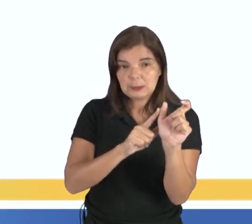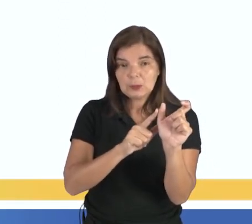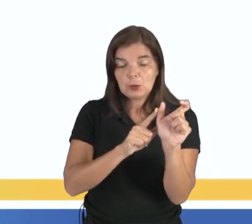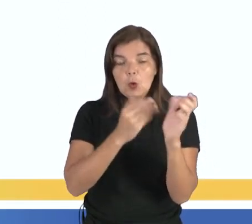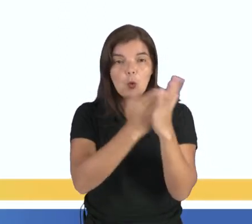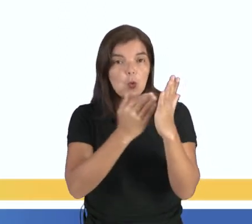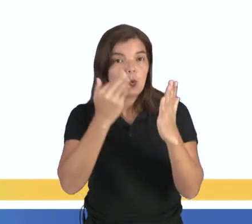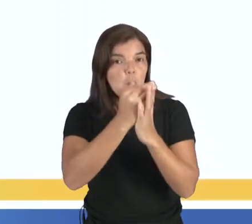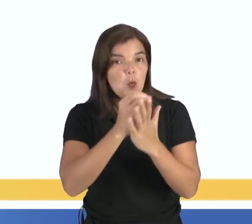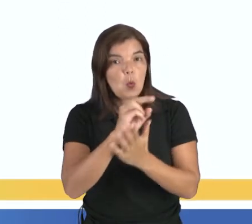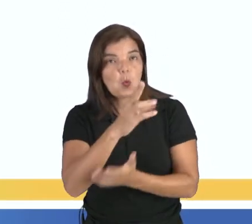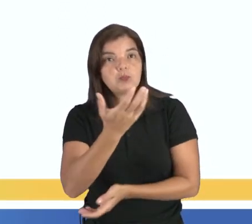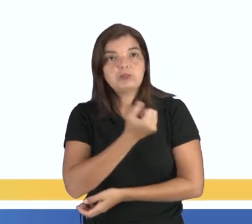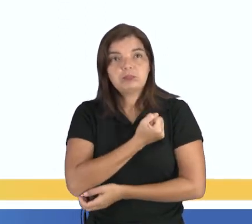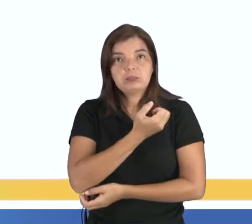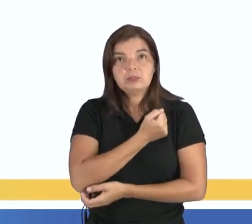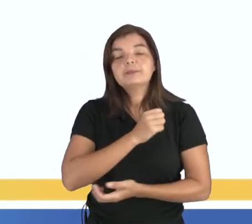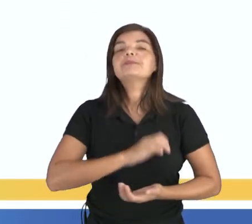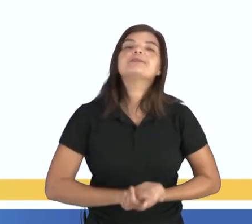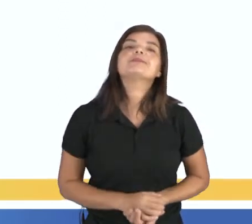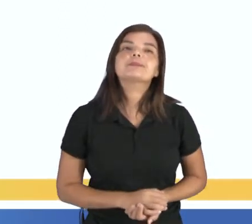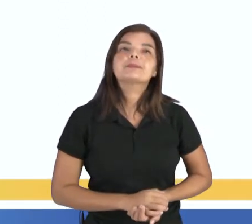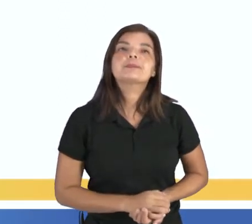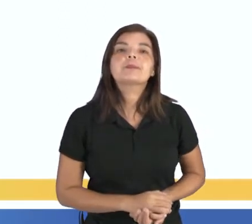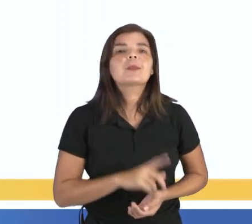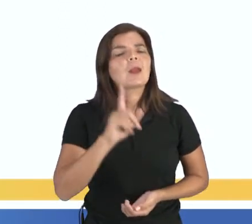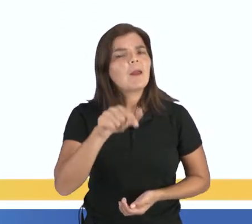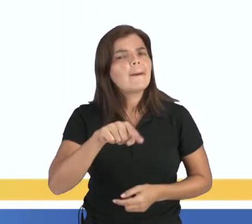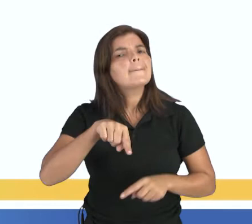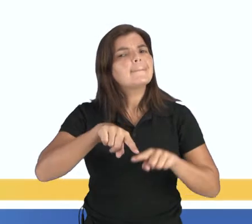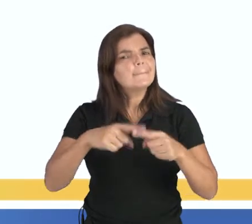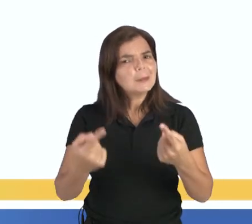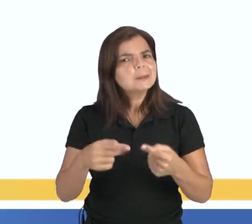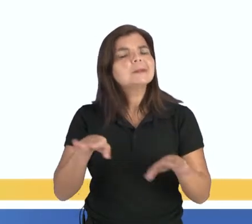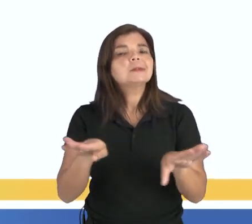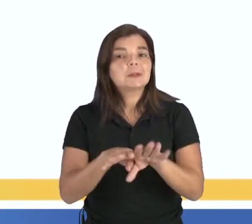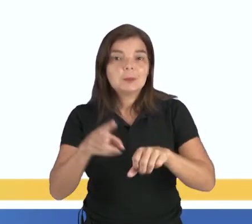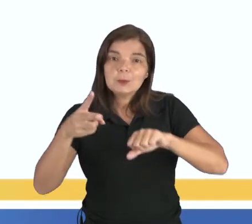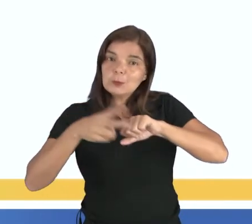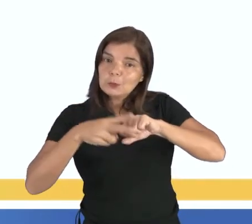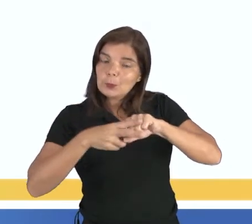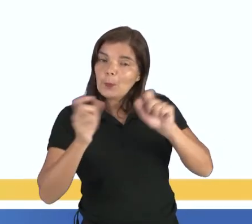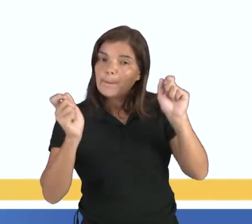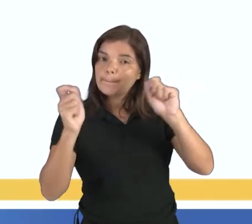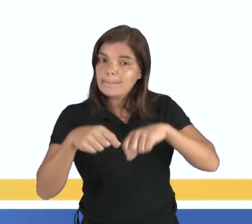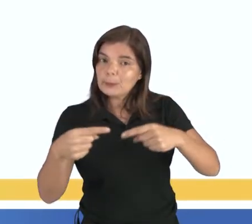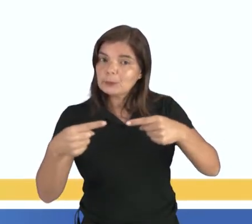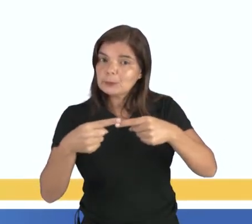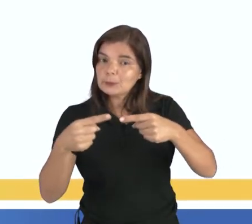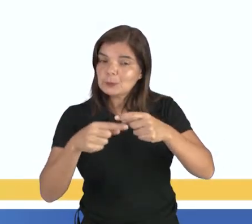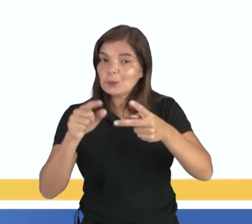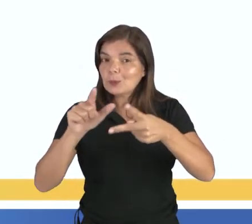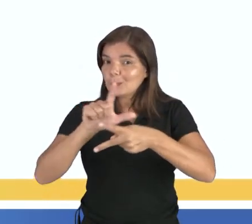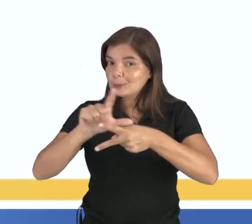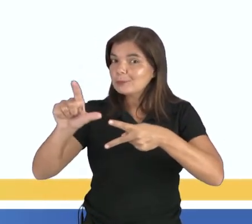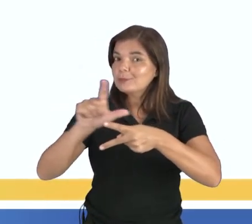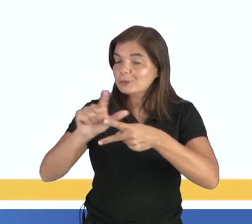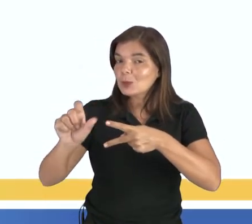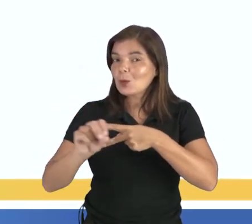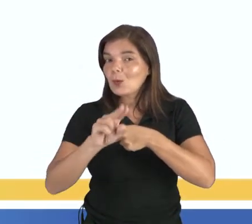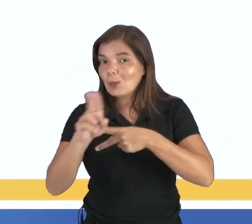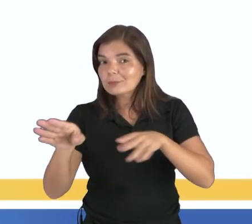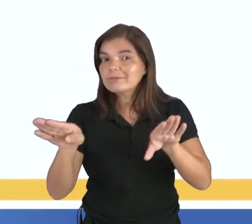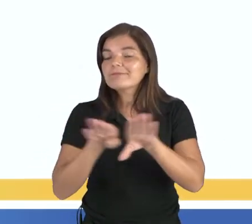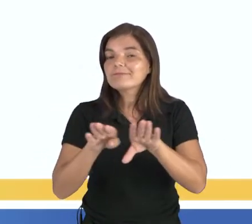graduação ou enumeração. Este é mais um dos casos que tanto o verbo pode flexionar para o plural, ou